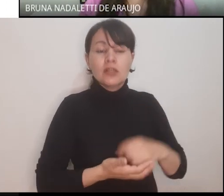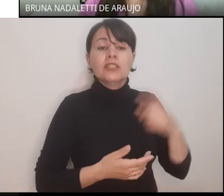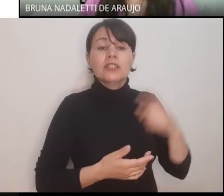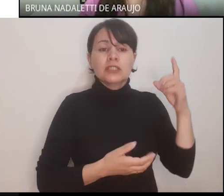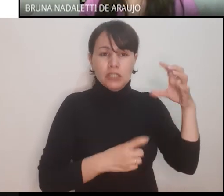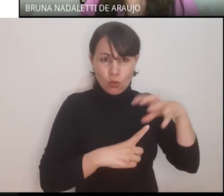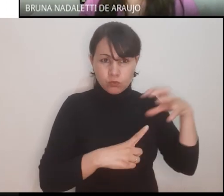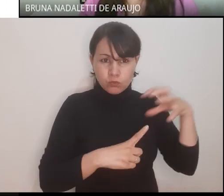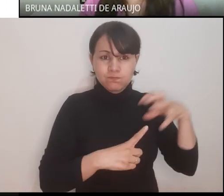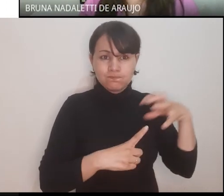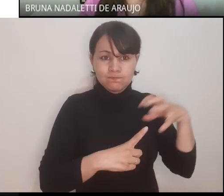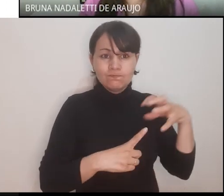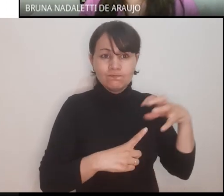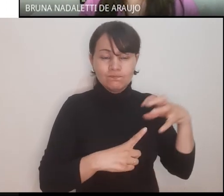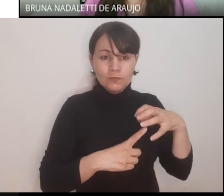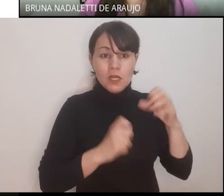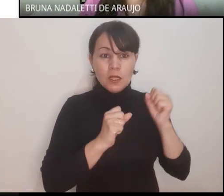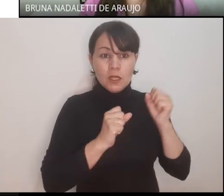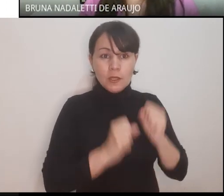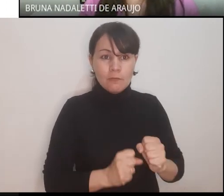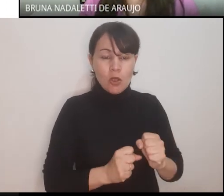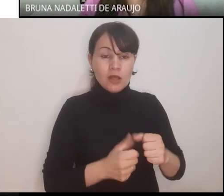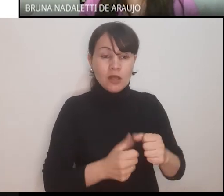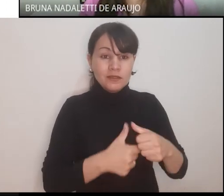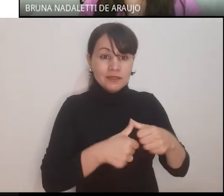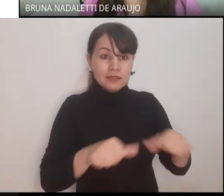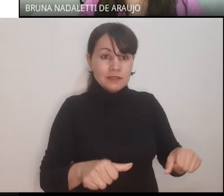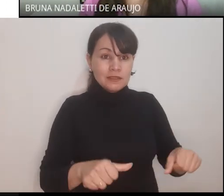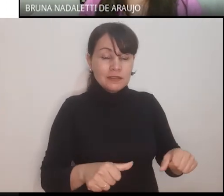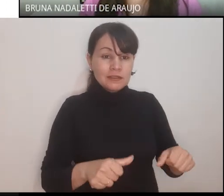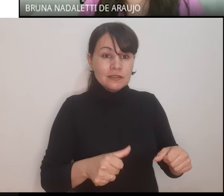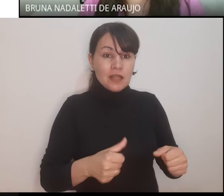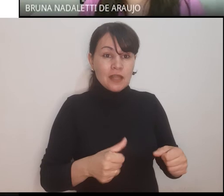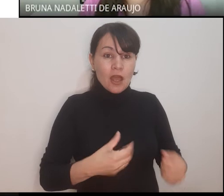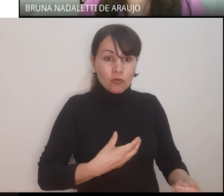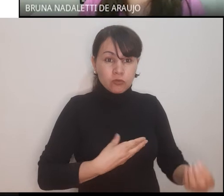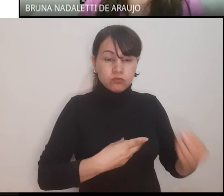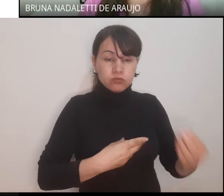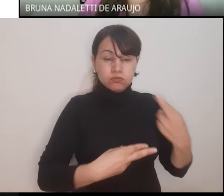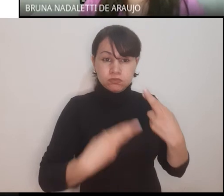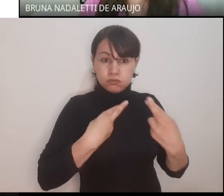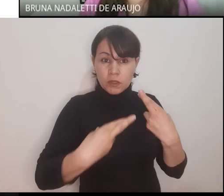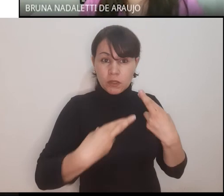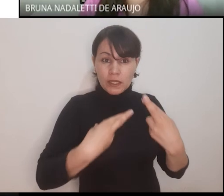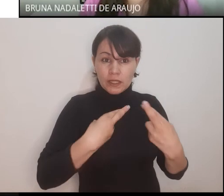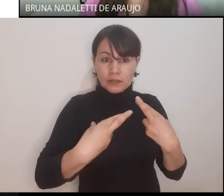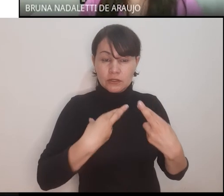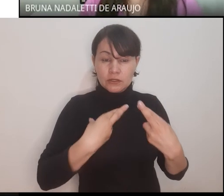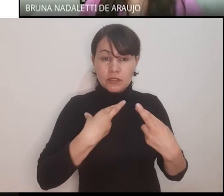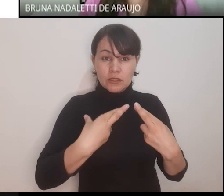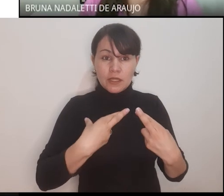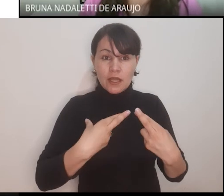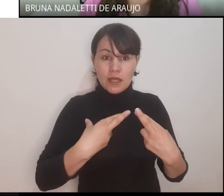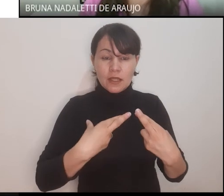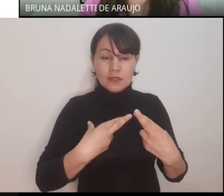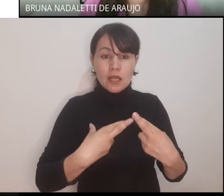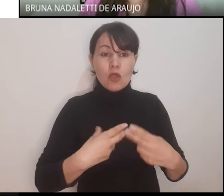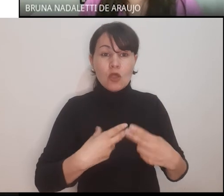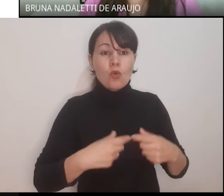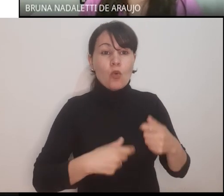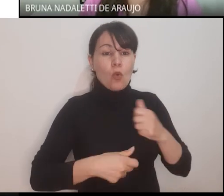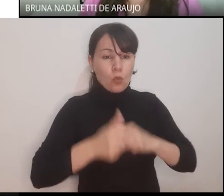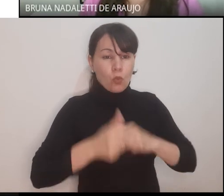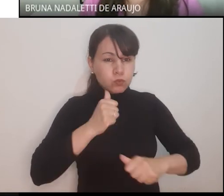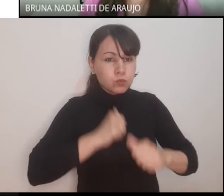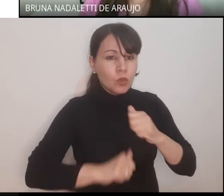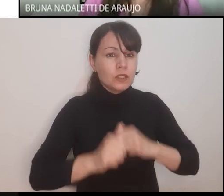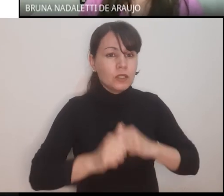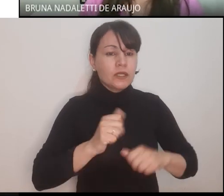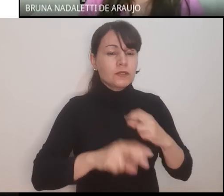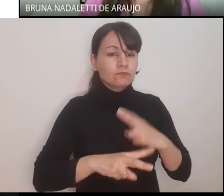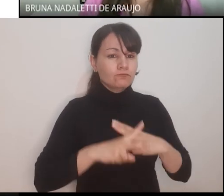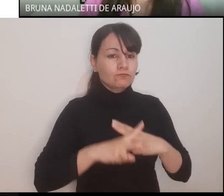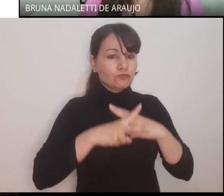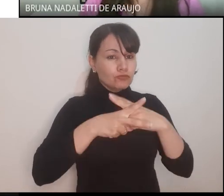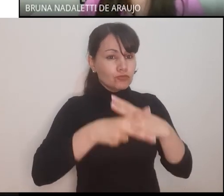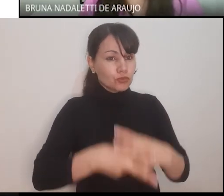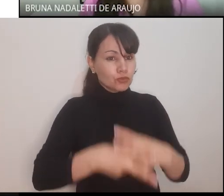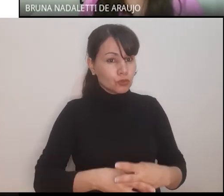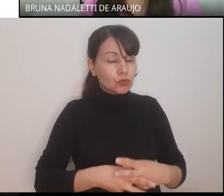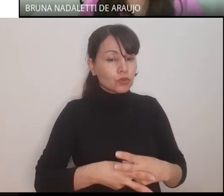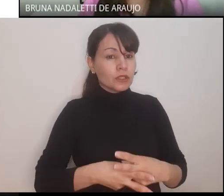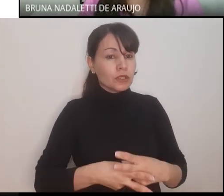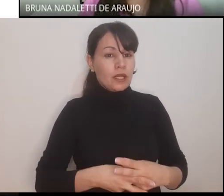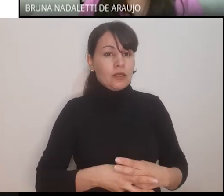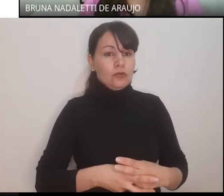que podem estar intimamente relacionadas com a qualidade do cuidado dispensado